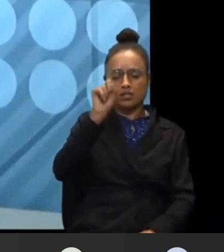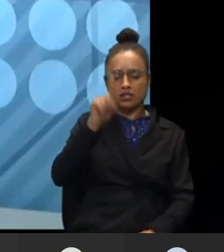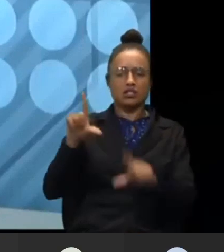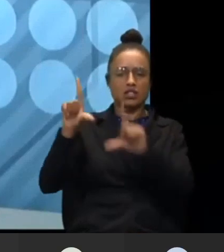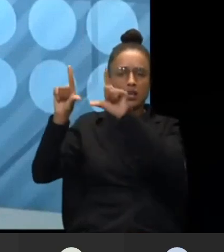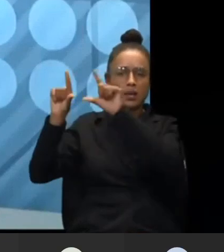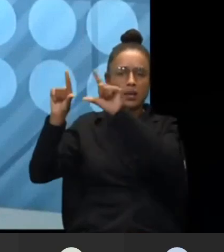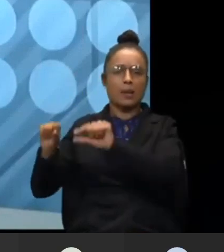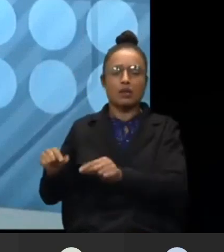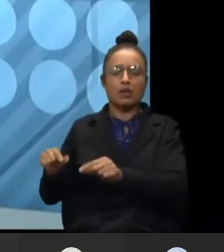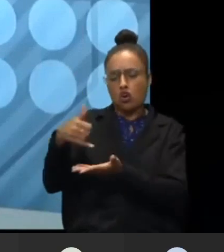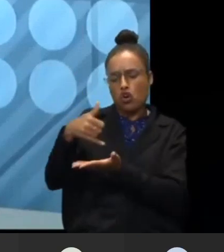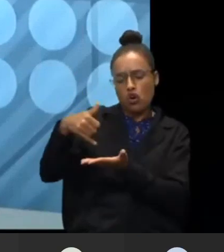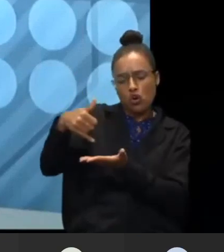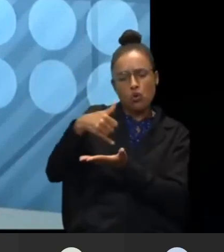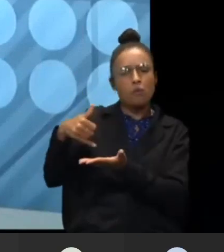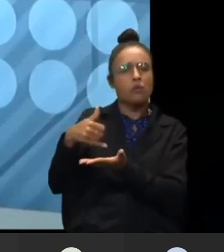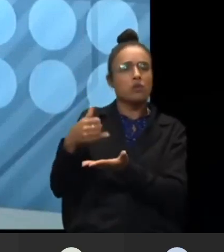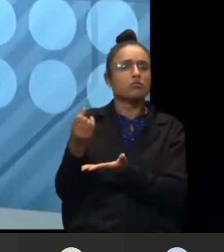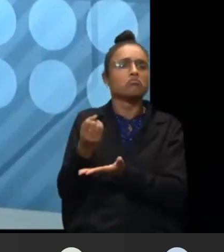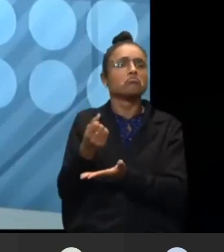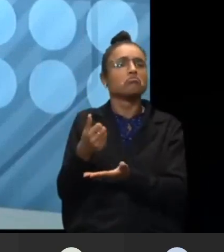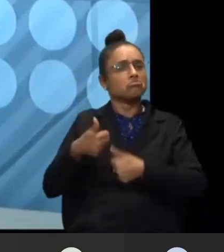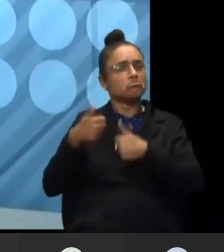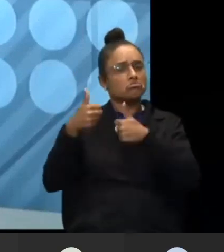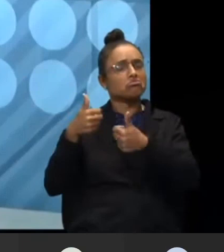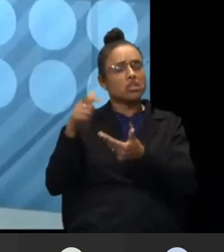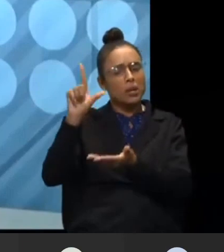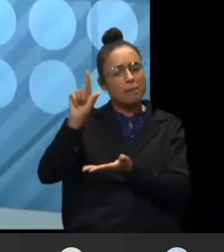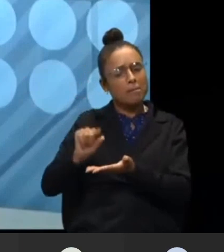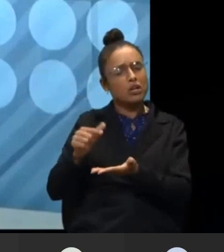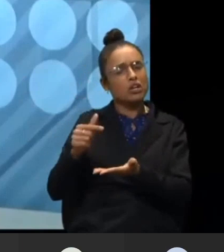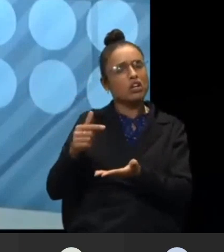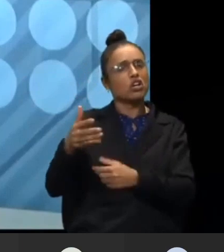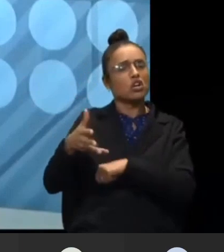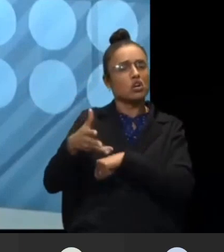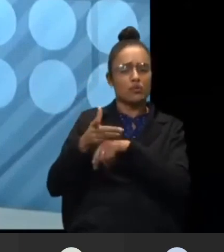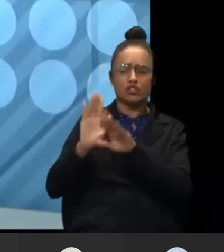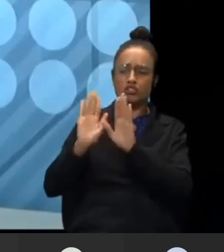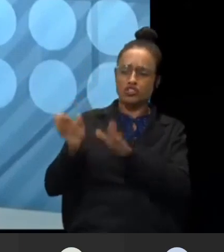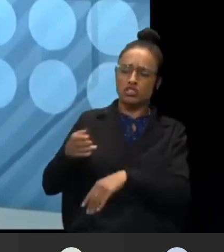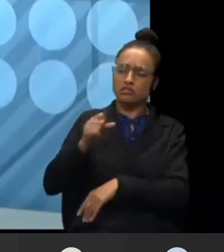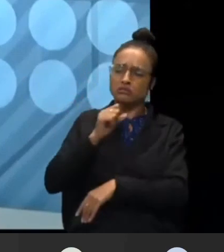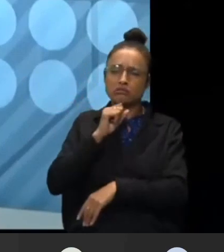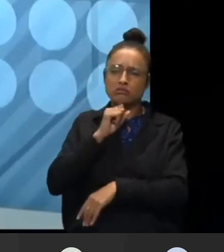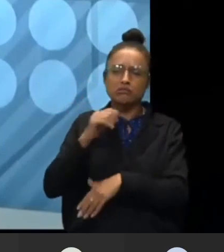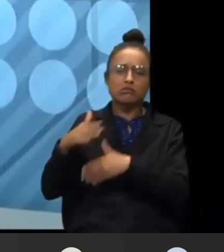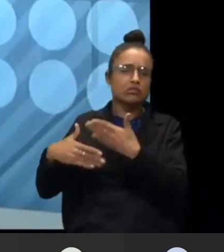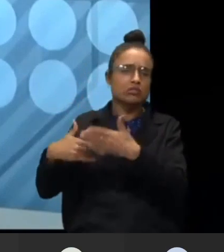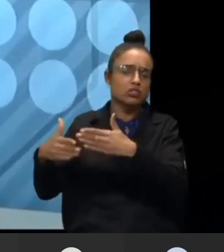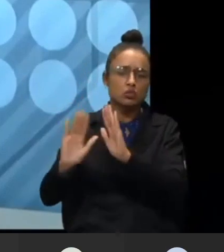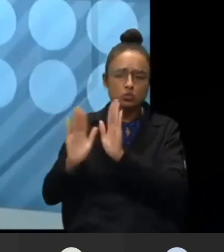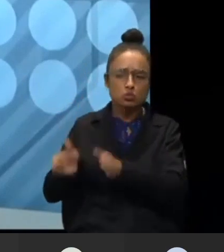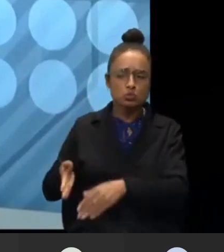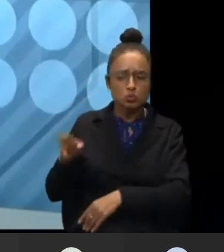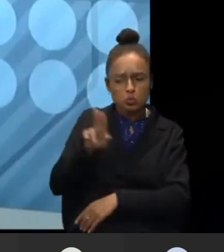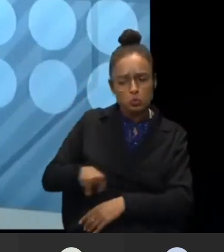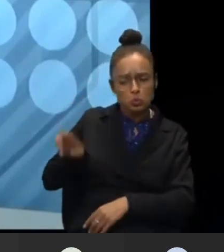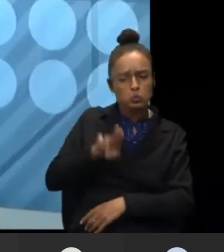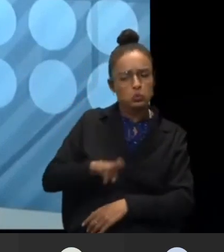menor qualidade desse óleo. Se representa a menor qualidade desse óleo, quer dizer que esse óleo ele já é um óleo velho, ou um óleo que